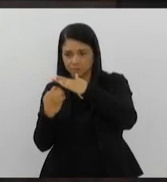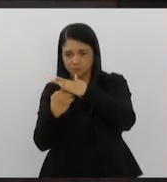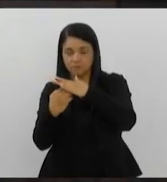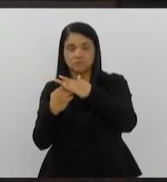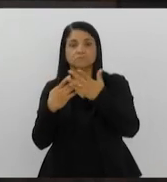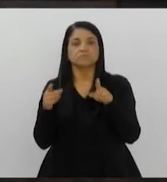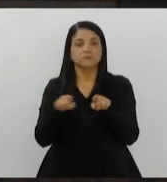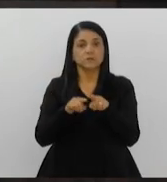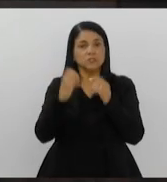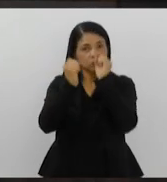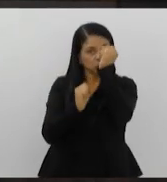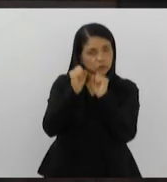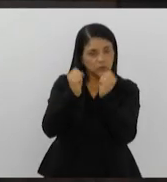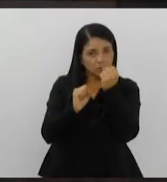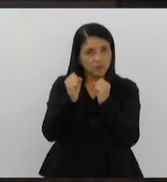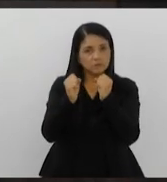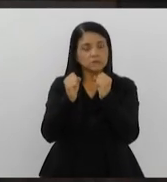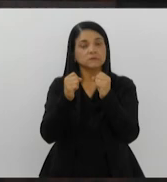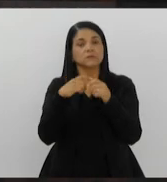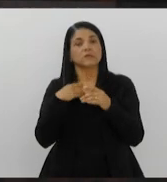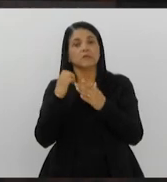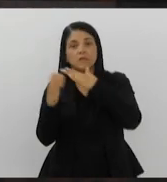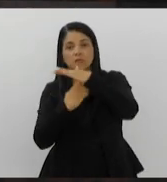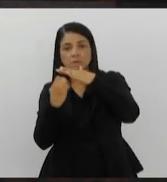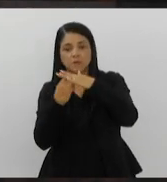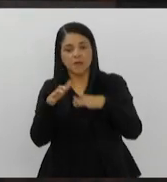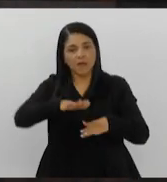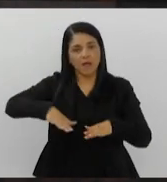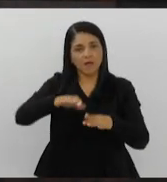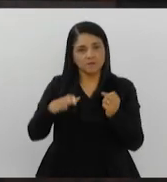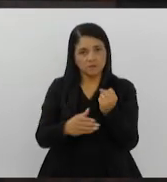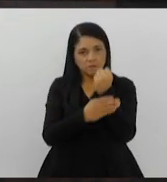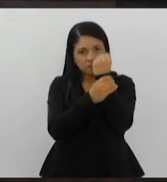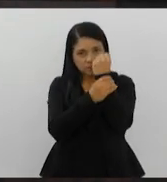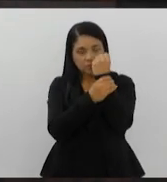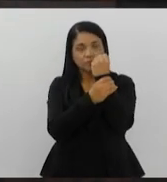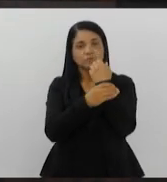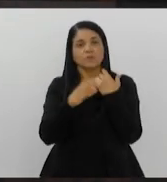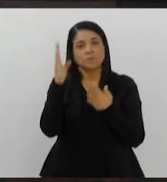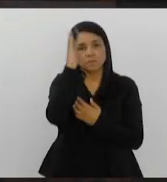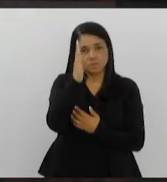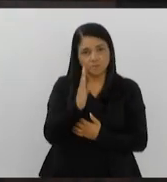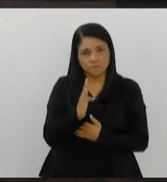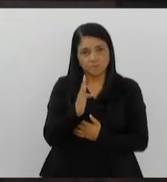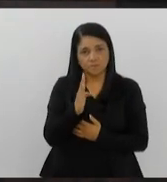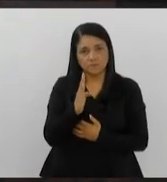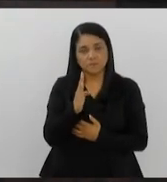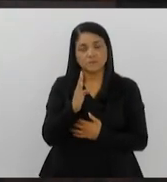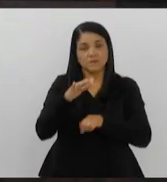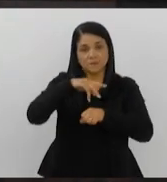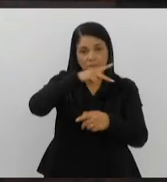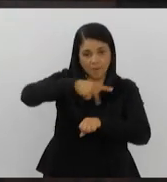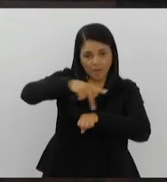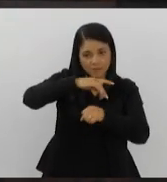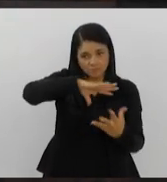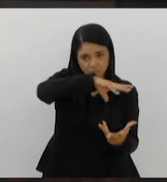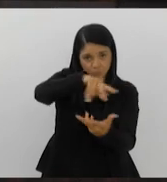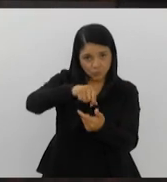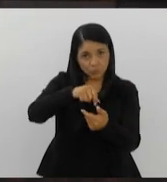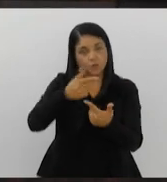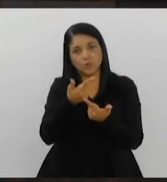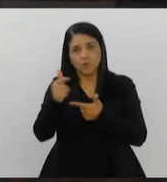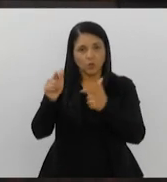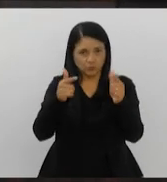comerciais industriais empresa da área de seguros nacionais transacionais dentre